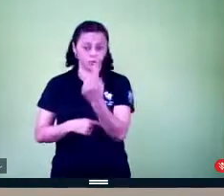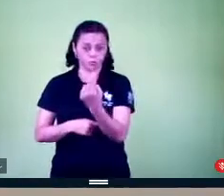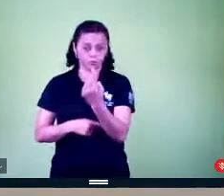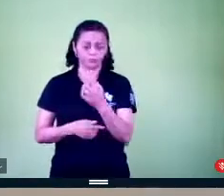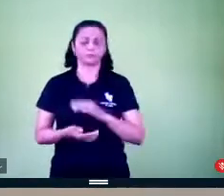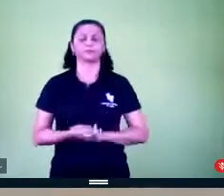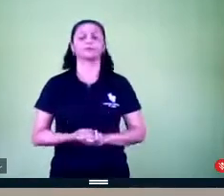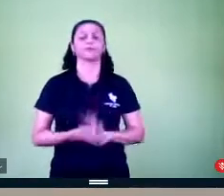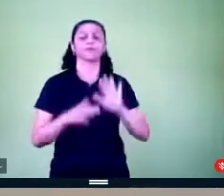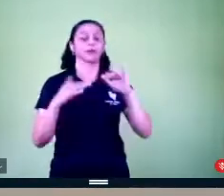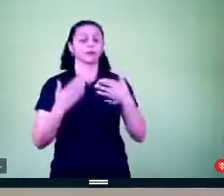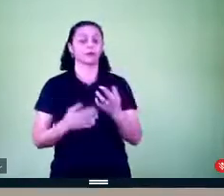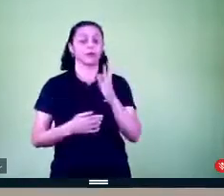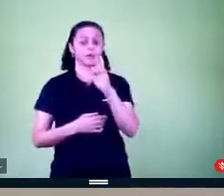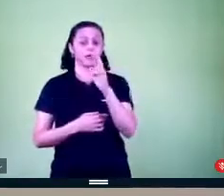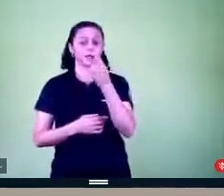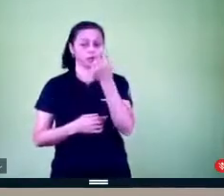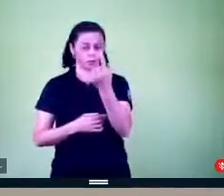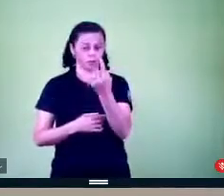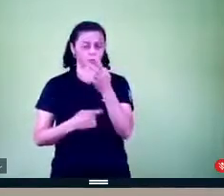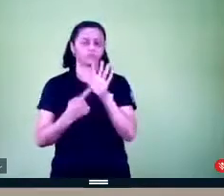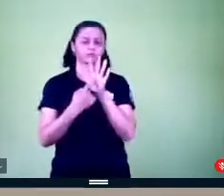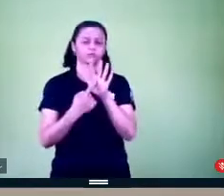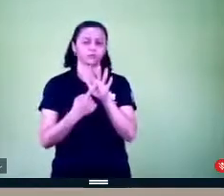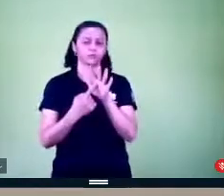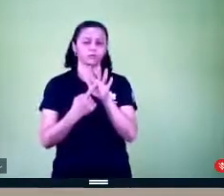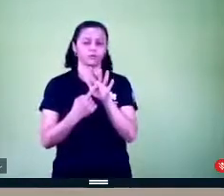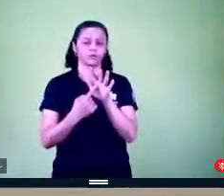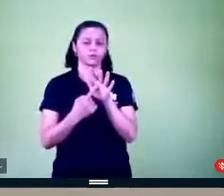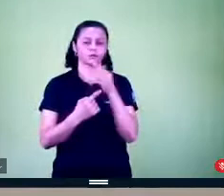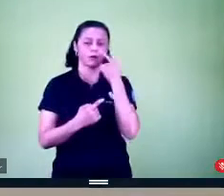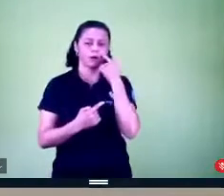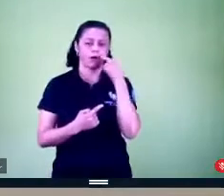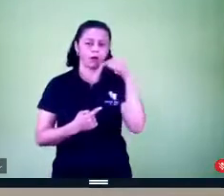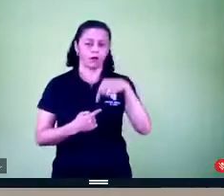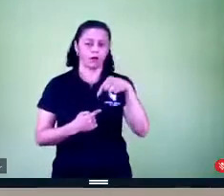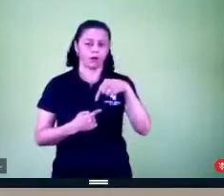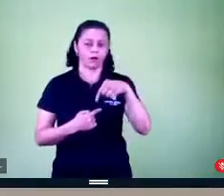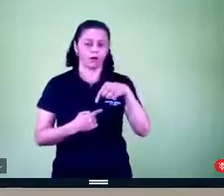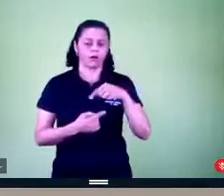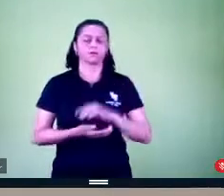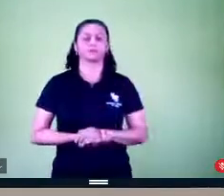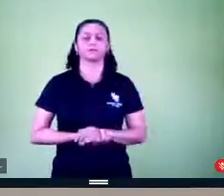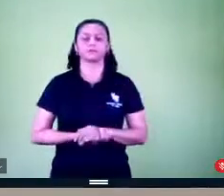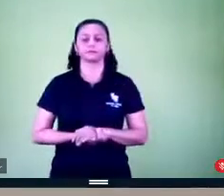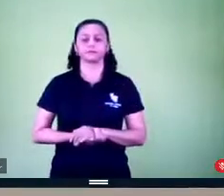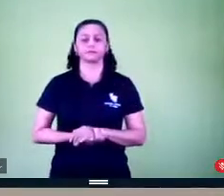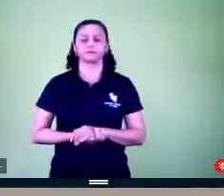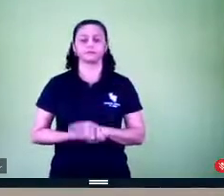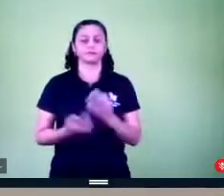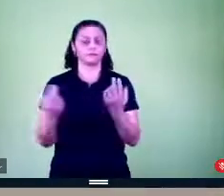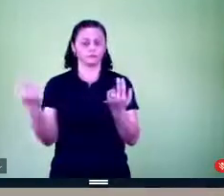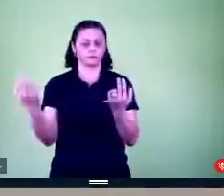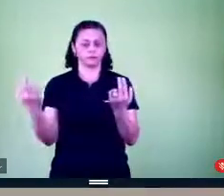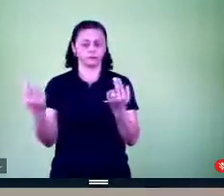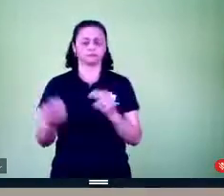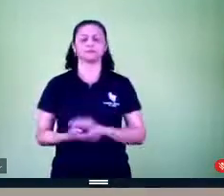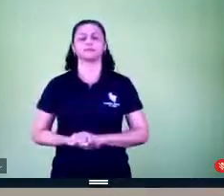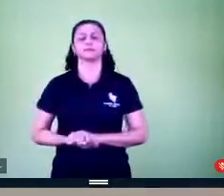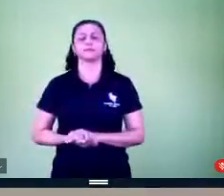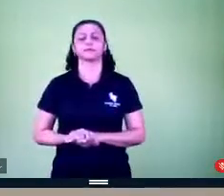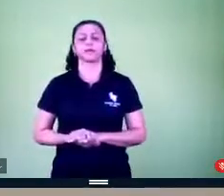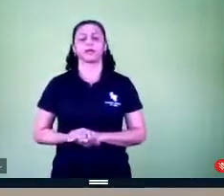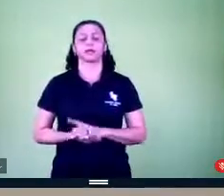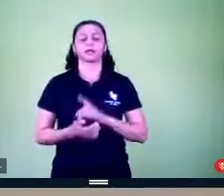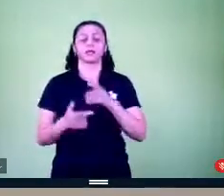Ok? Ora, esse está dividindo aqui, vem para cá, eu posso cortar